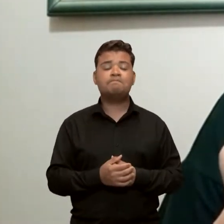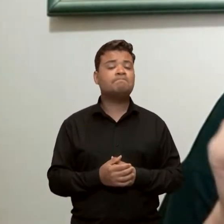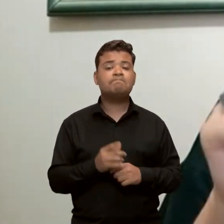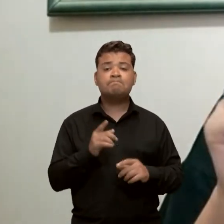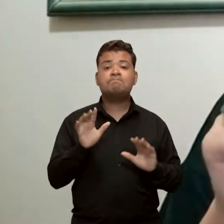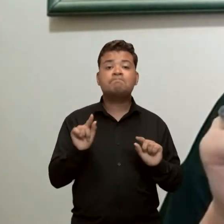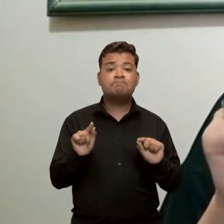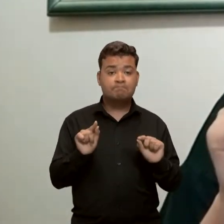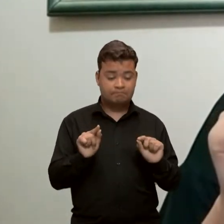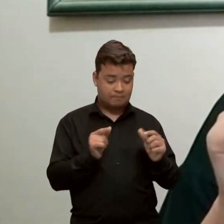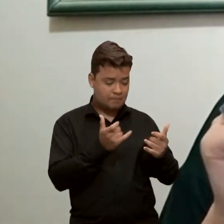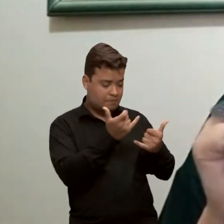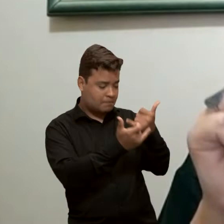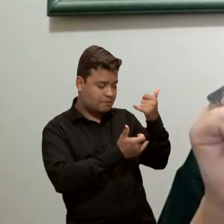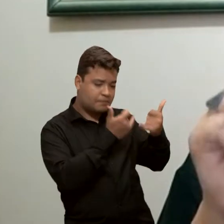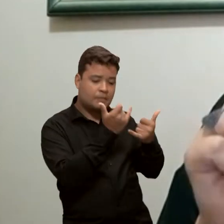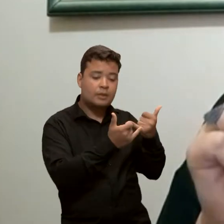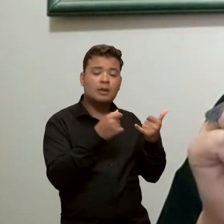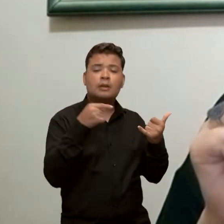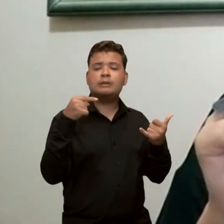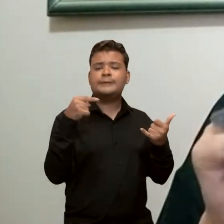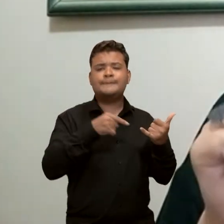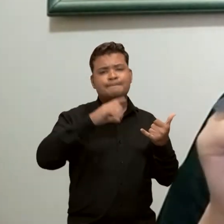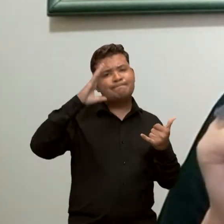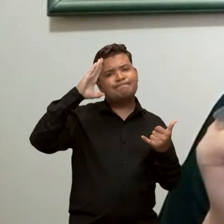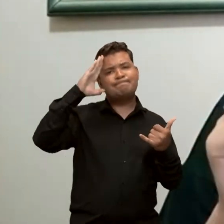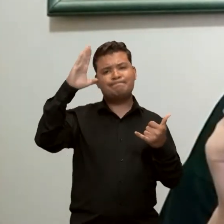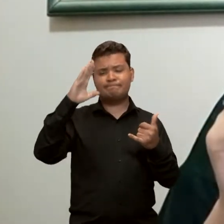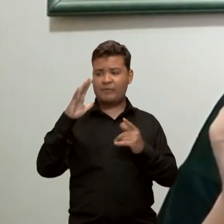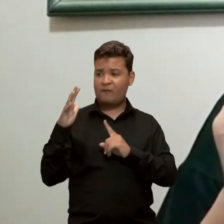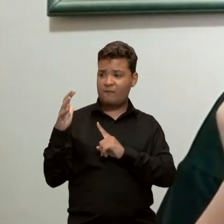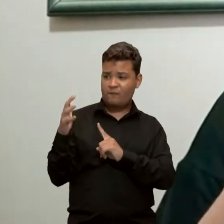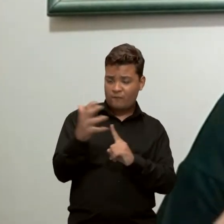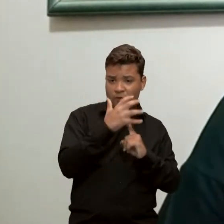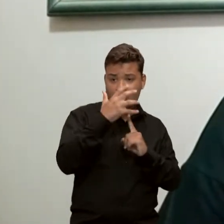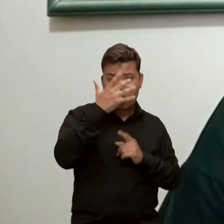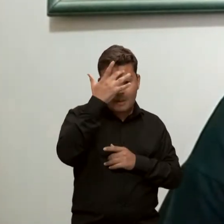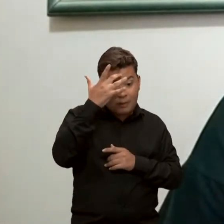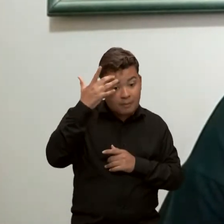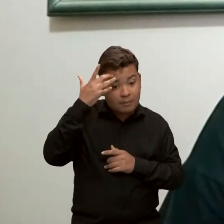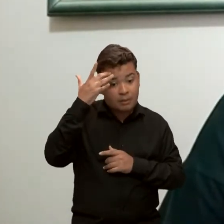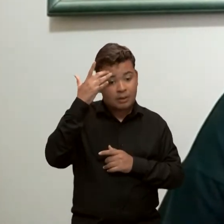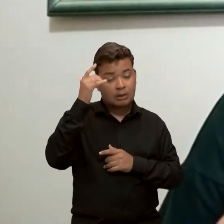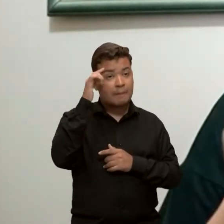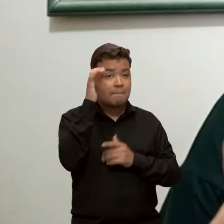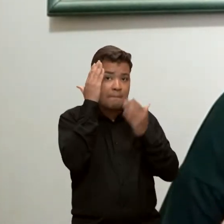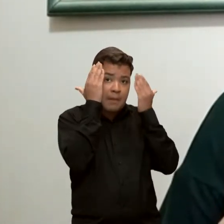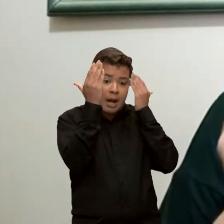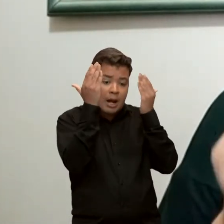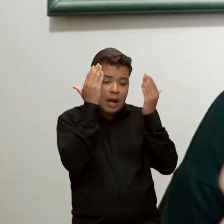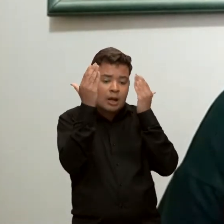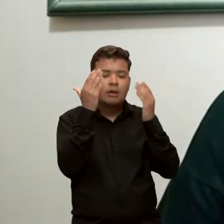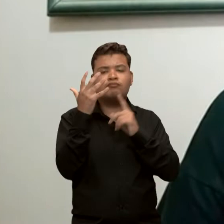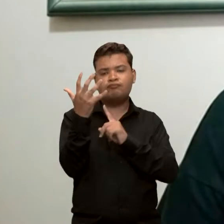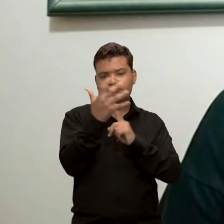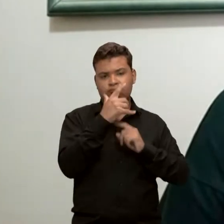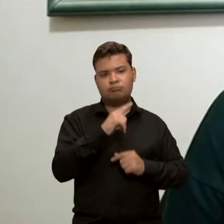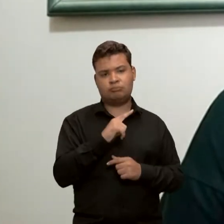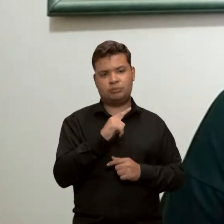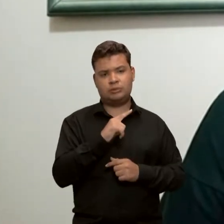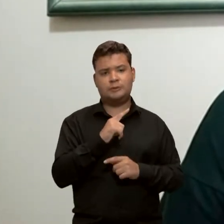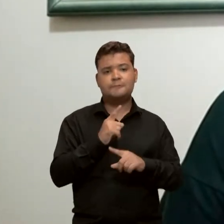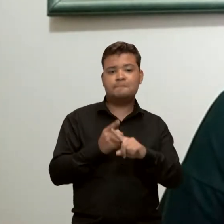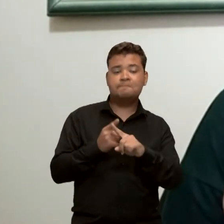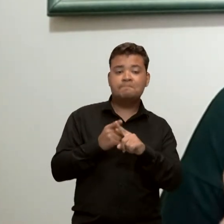brincadeira, ela exerce a principal influência nas atividades específicas da criança. Porque durante o momento que a